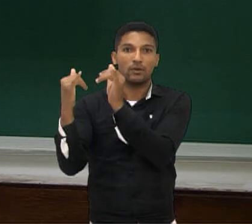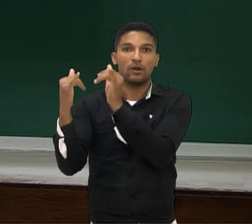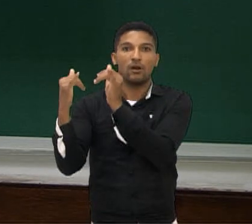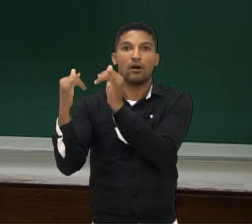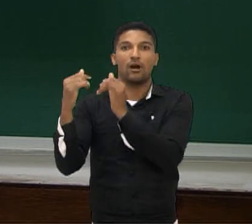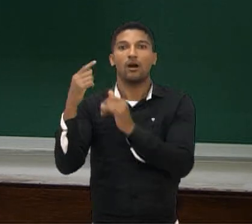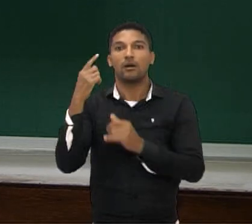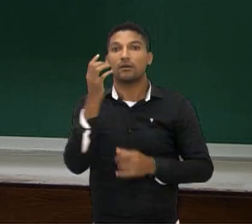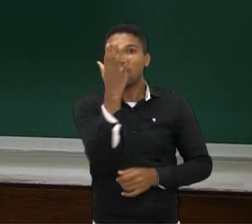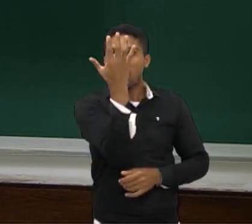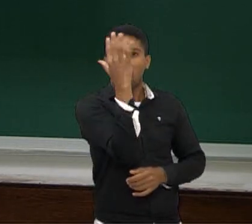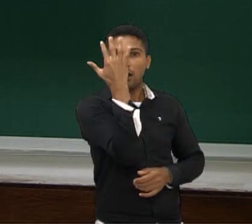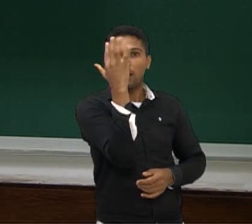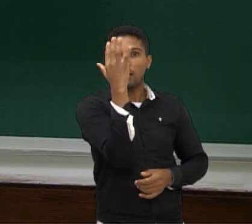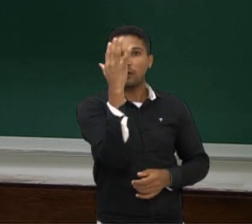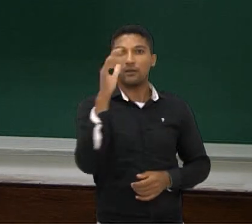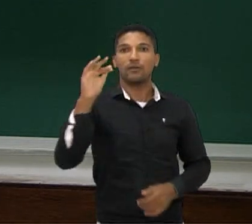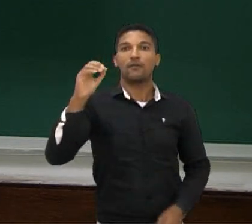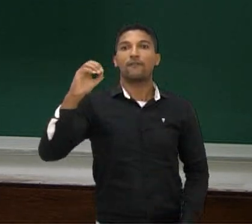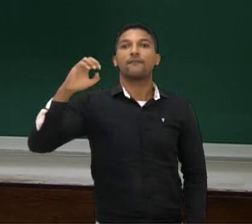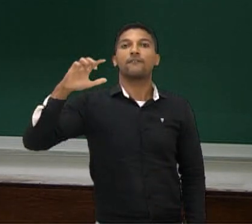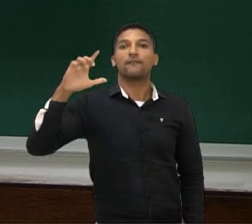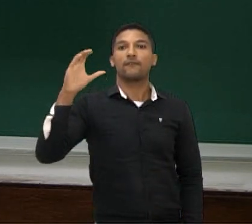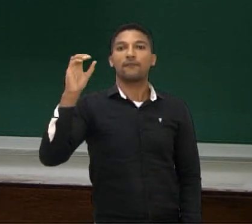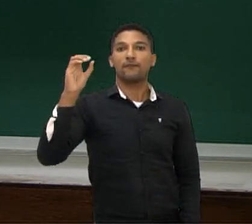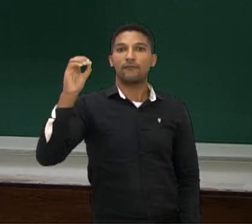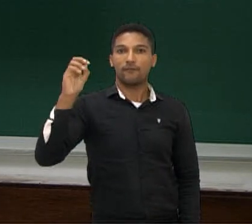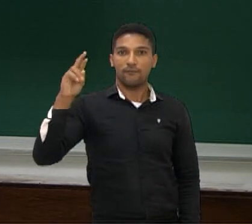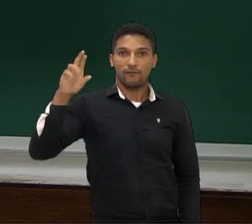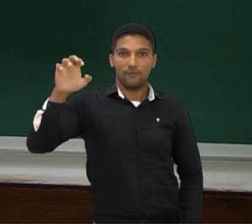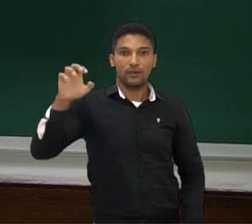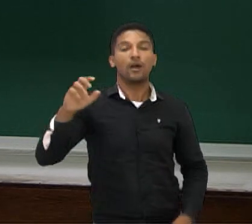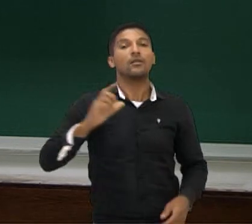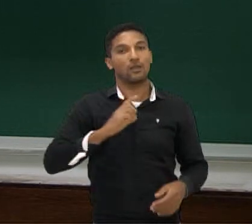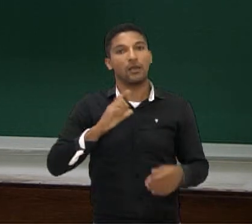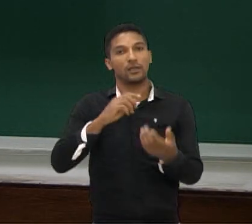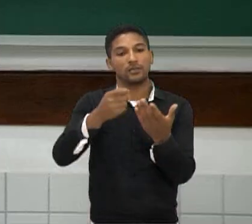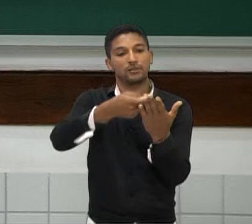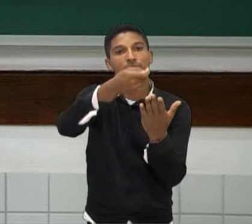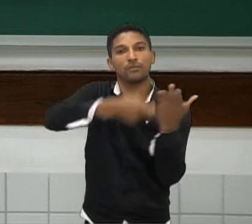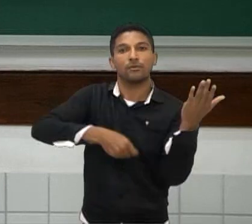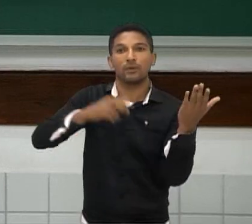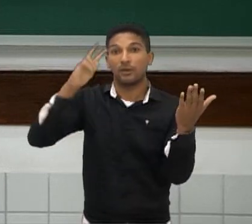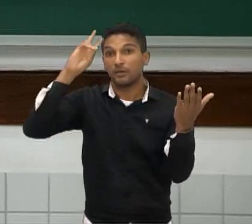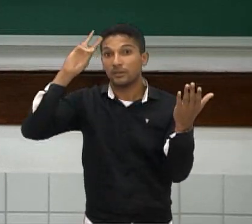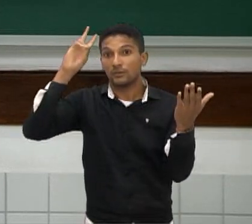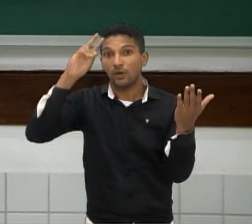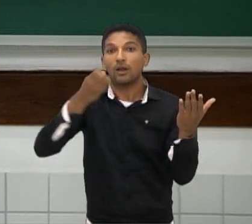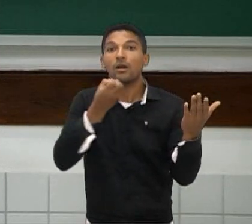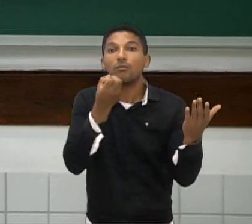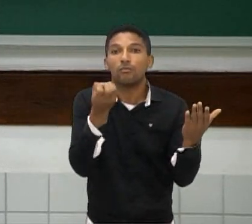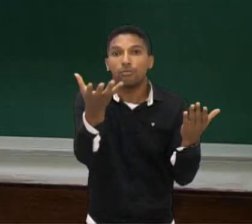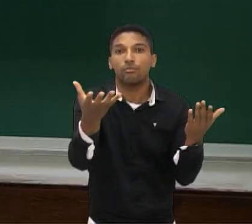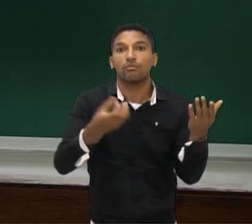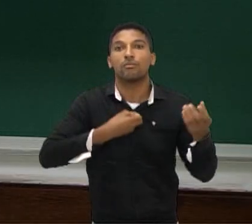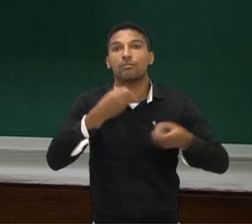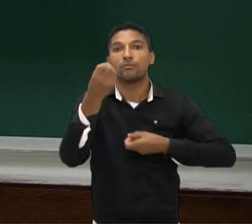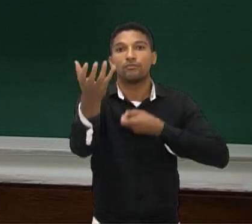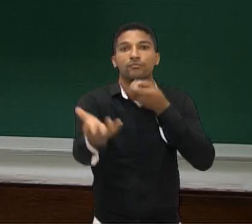Combina elementos reales, imaginários e fantásticos. Maravilhoso. Vamos